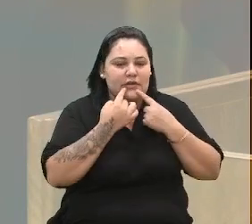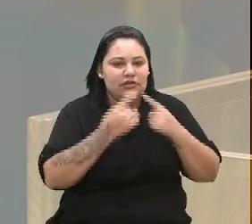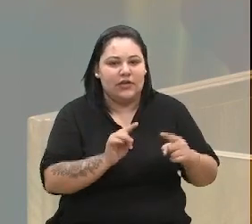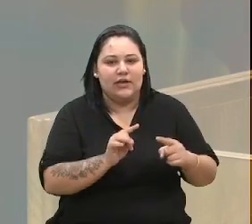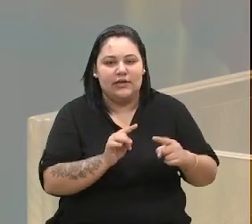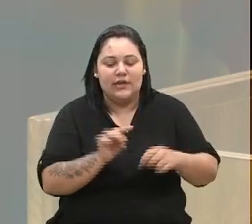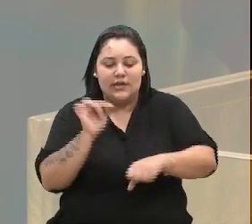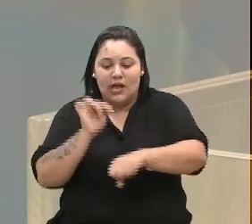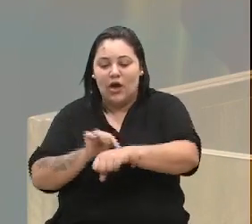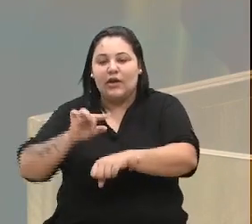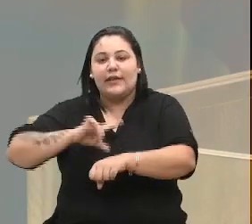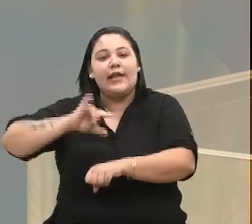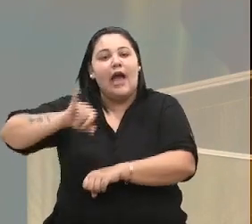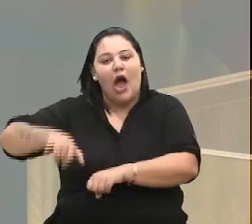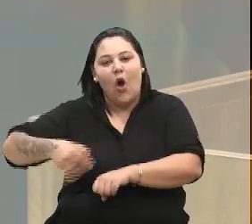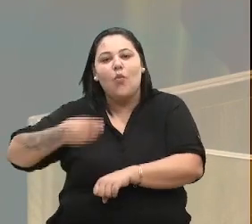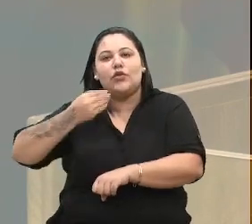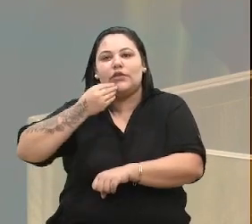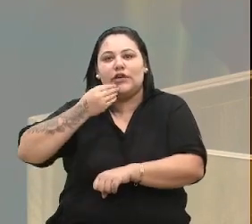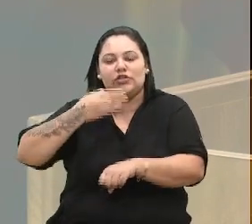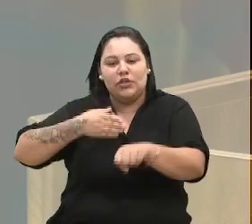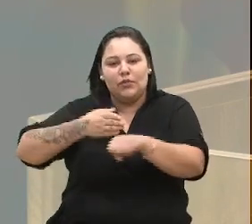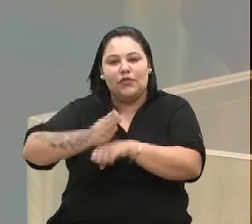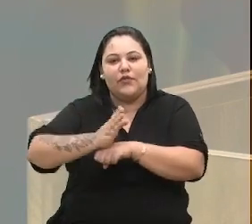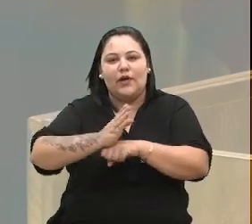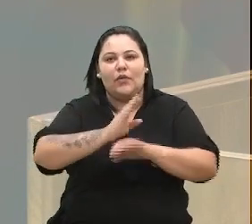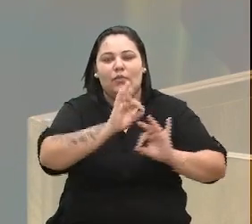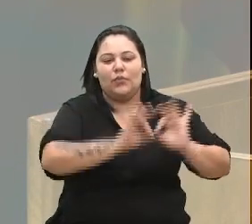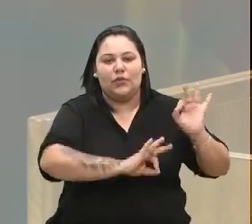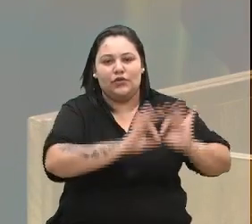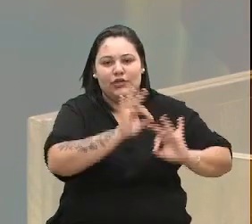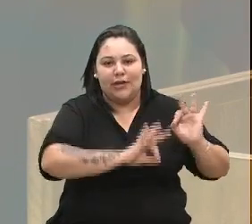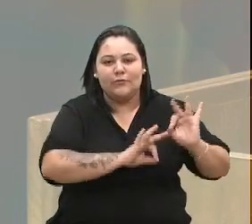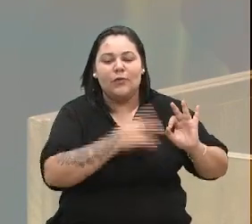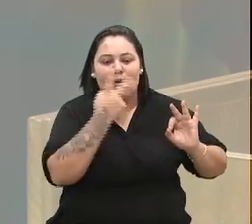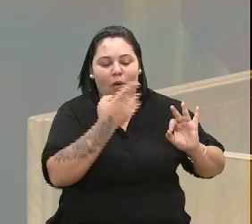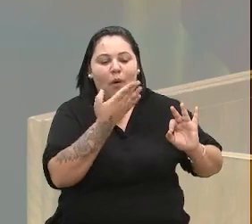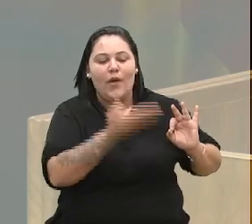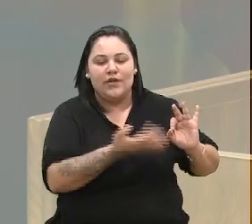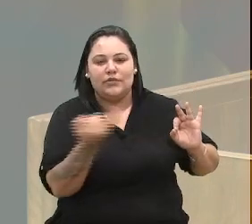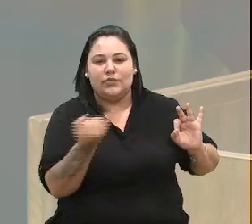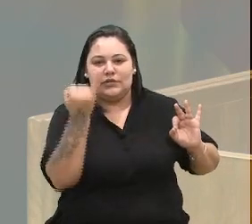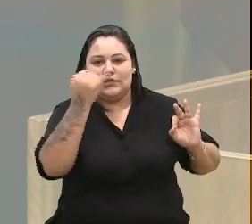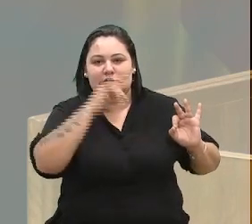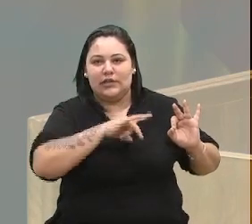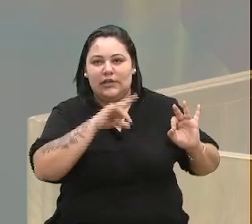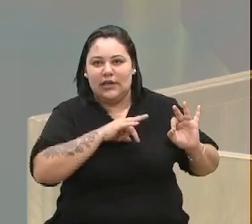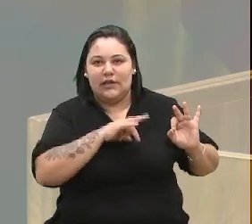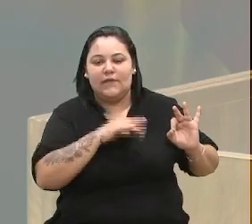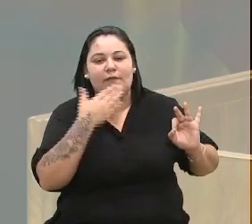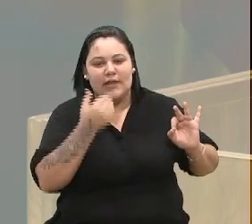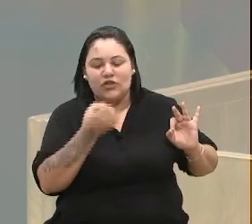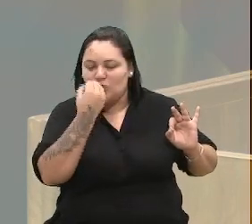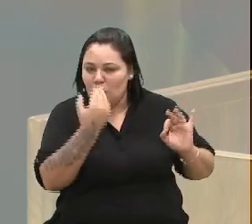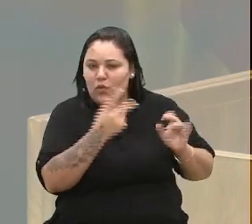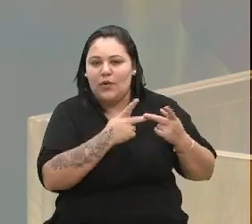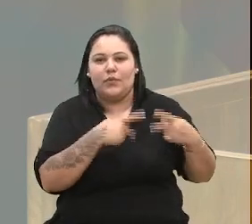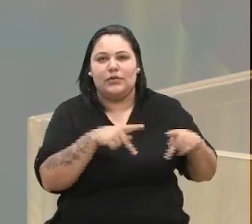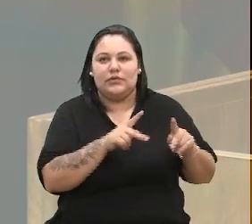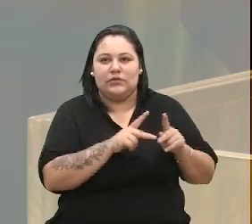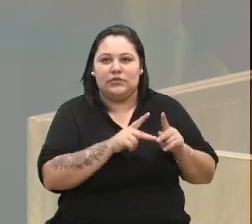tem a possibilidade de aprovar um projeto com essa envergadura, que vai trazer um benefício tão grande para a população,